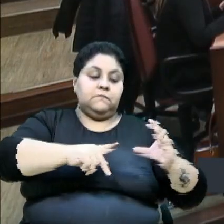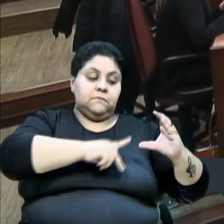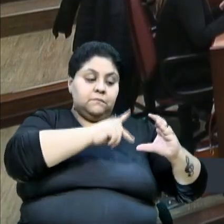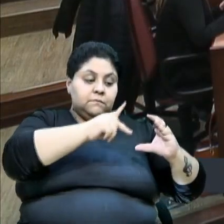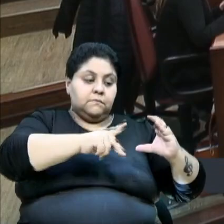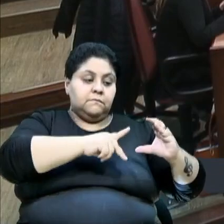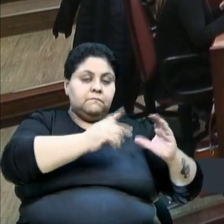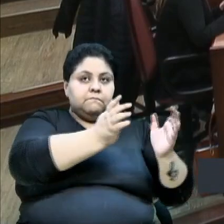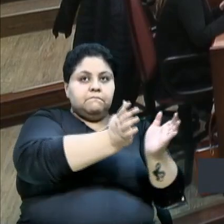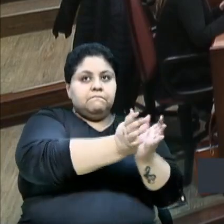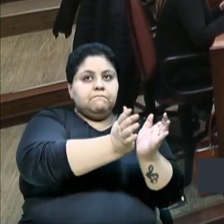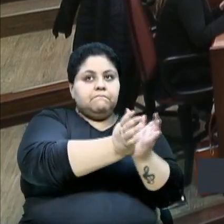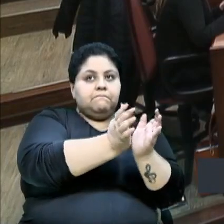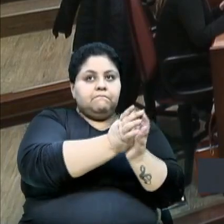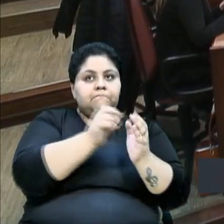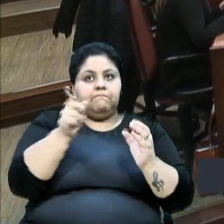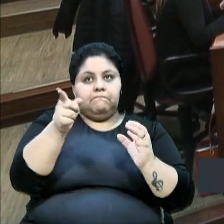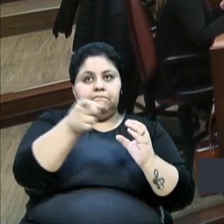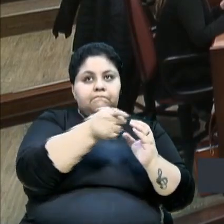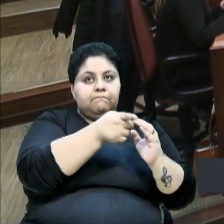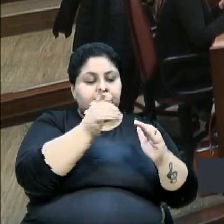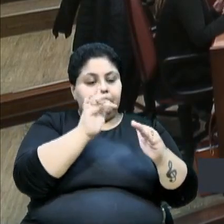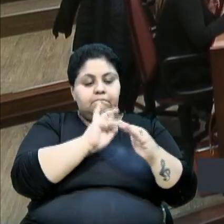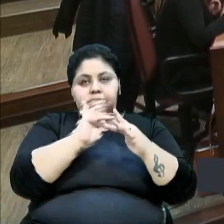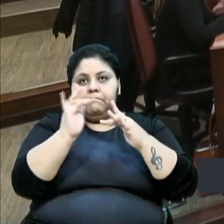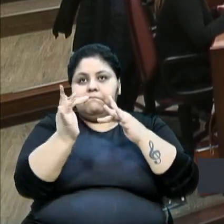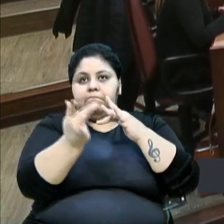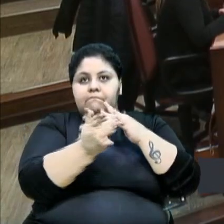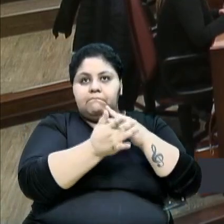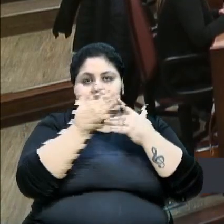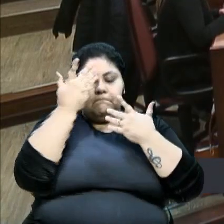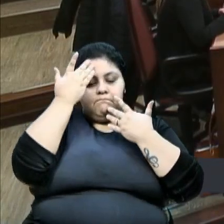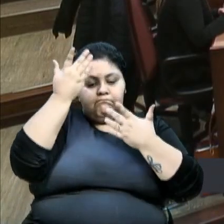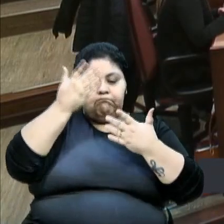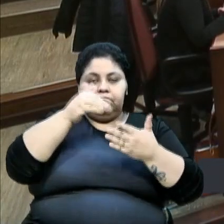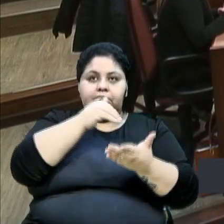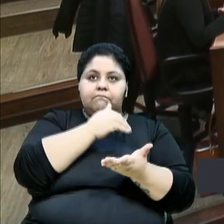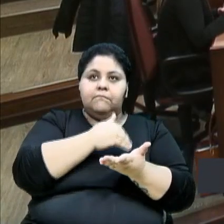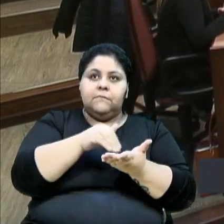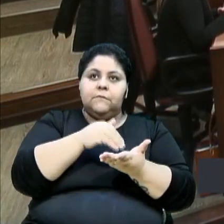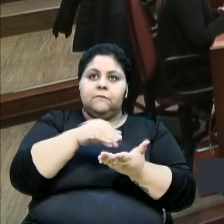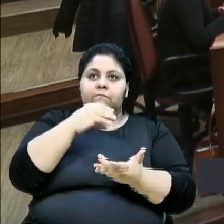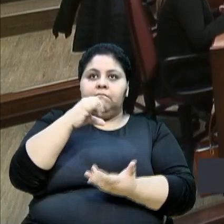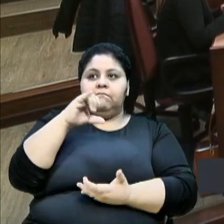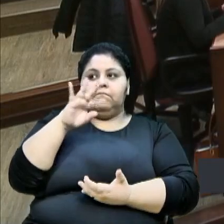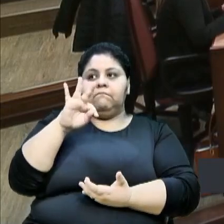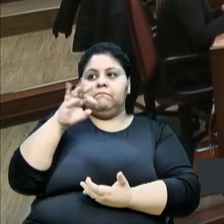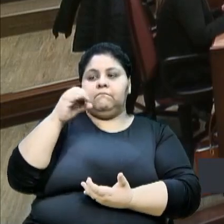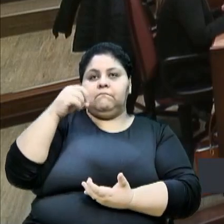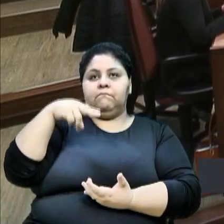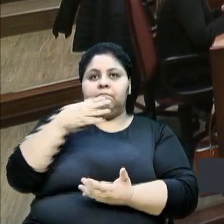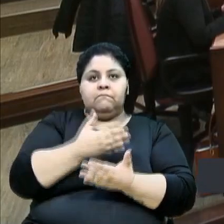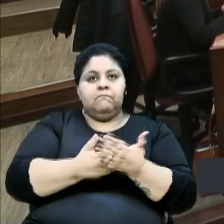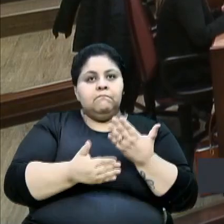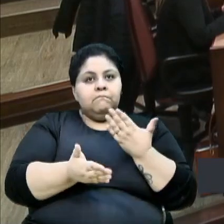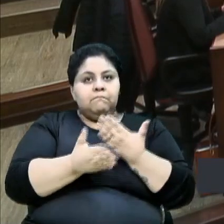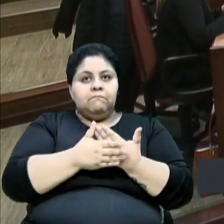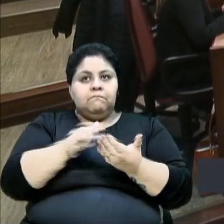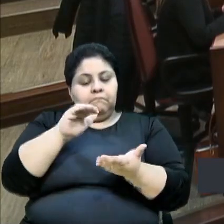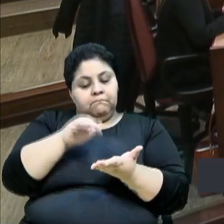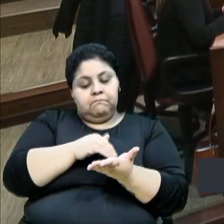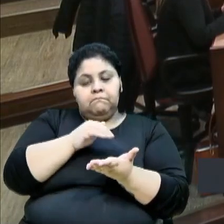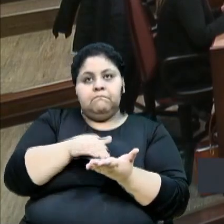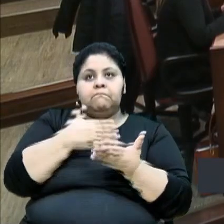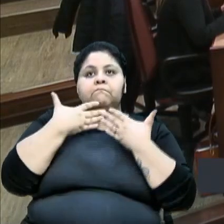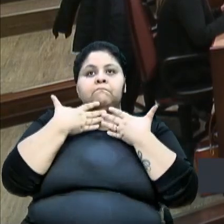nobres colegas, todos que nos assistem. Saudar aqui o secretário Citon, saudar todos da Secretaria